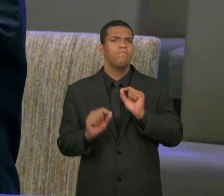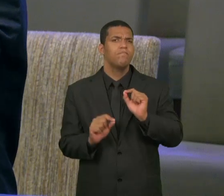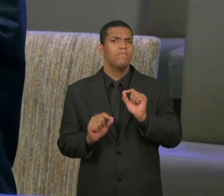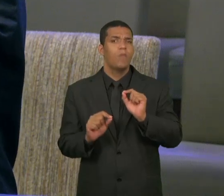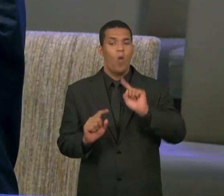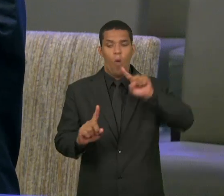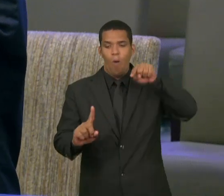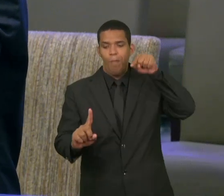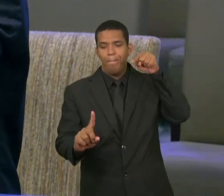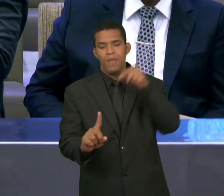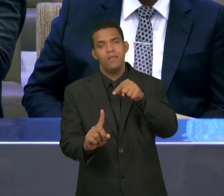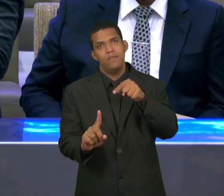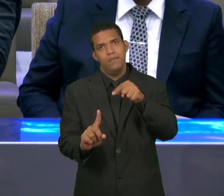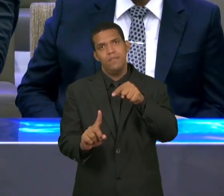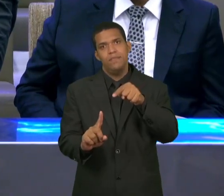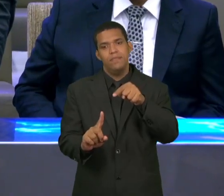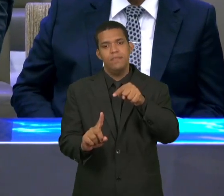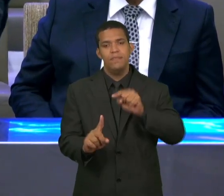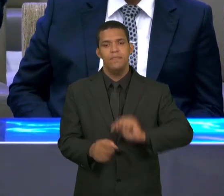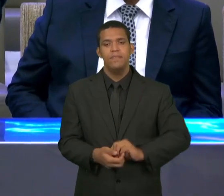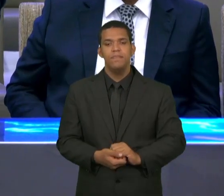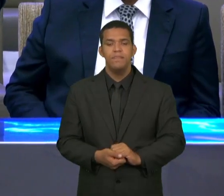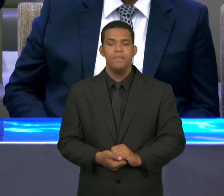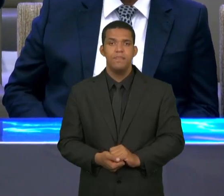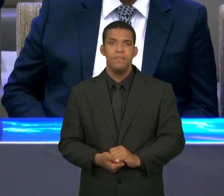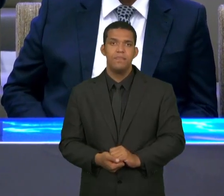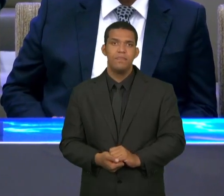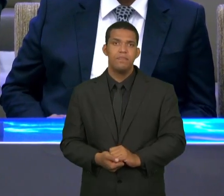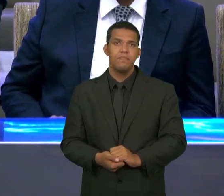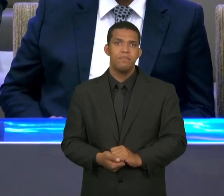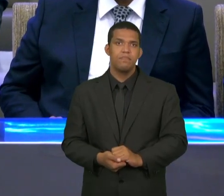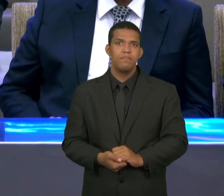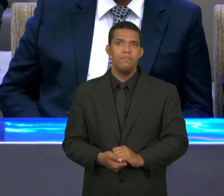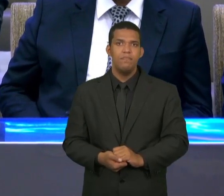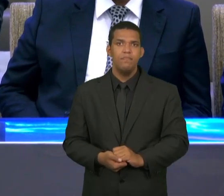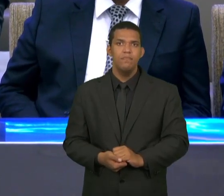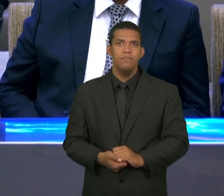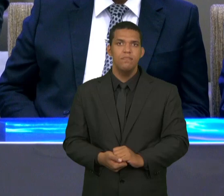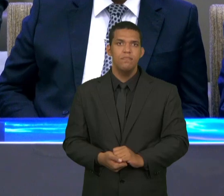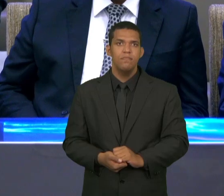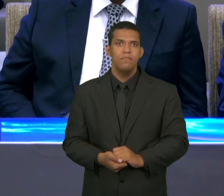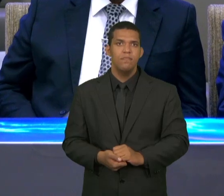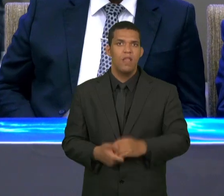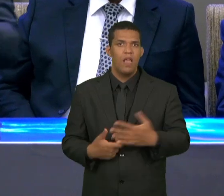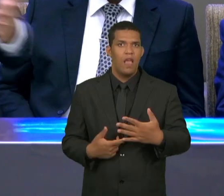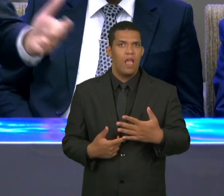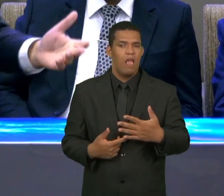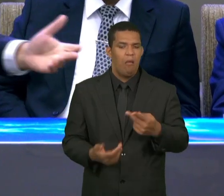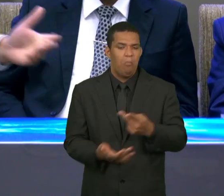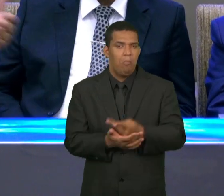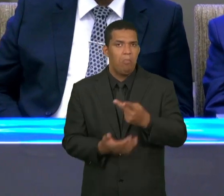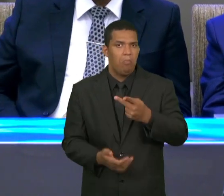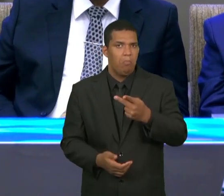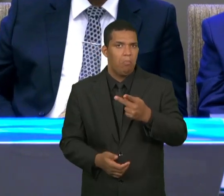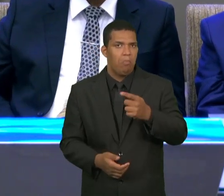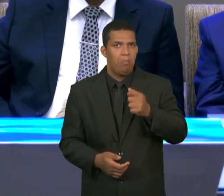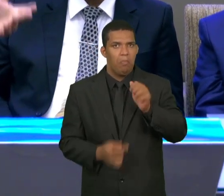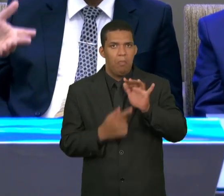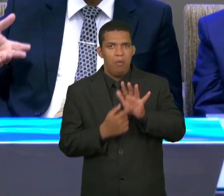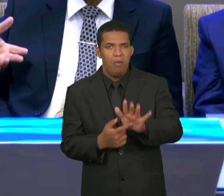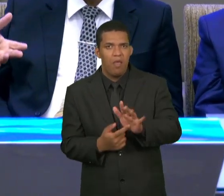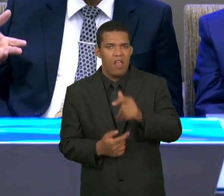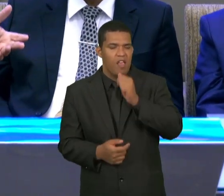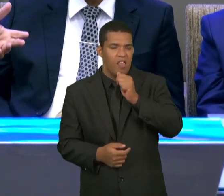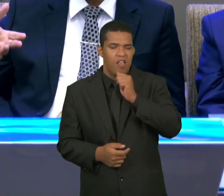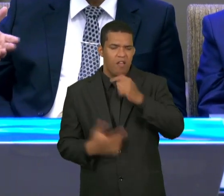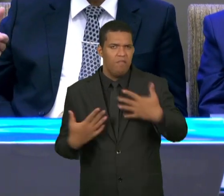um propósito que ainda não se revelou. Será que você pode me ajudar? Eu estou com a minha voz tão